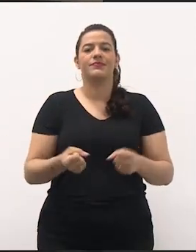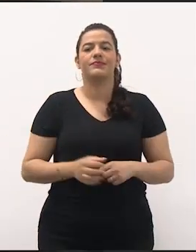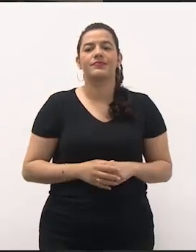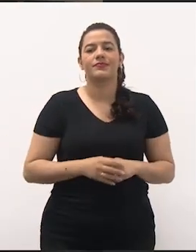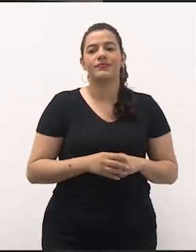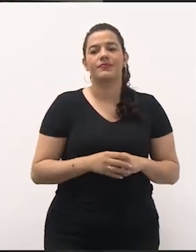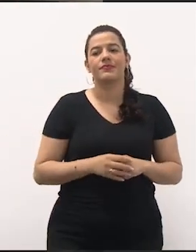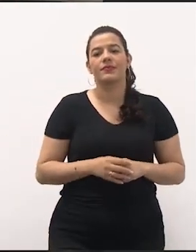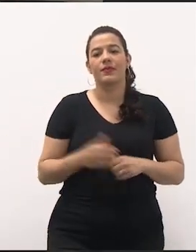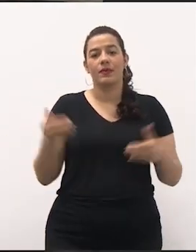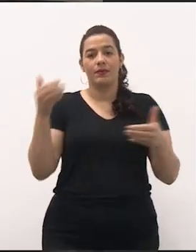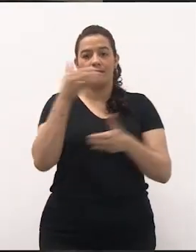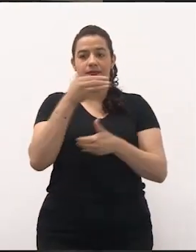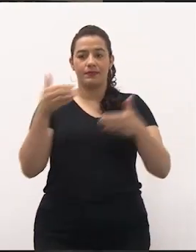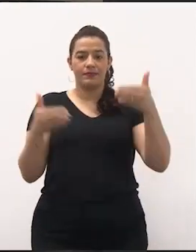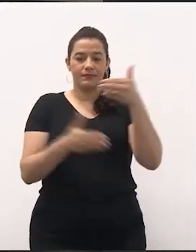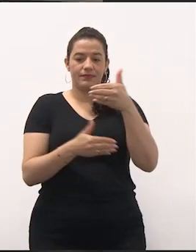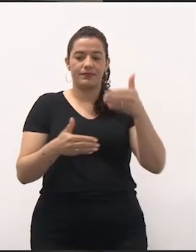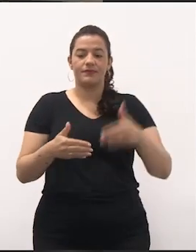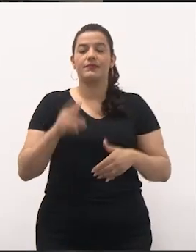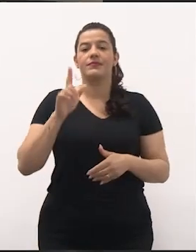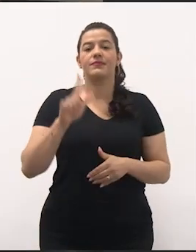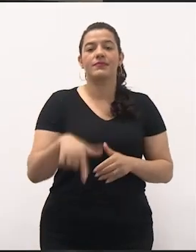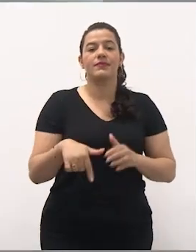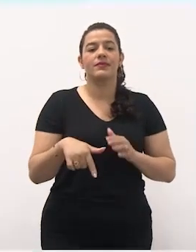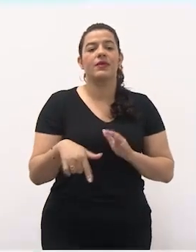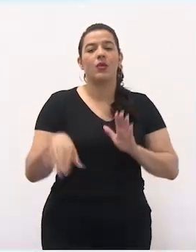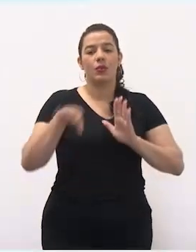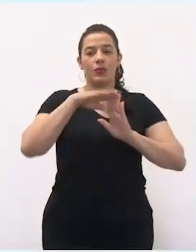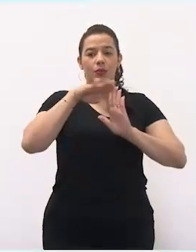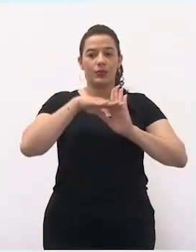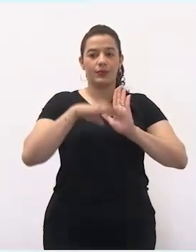voltar ao PPT, que eu quero falar do cronograma.